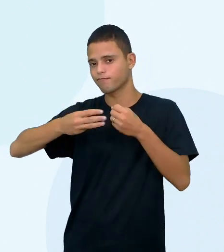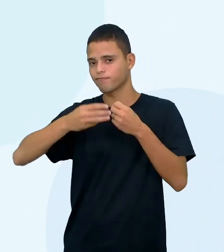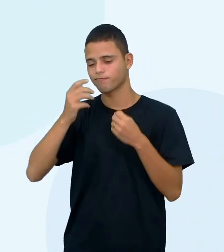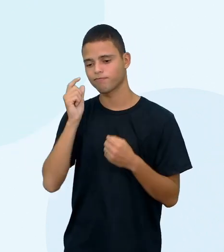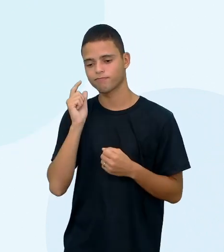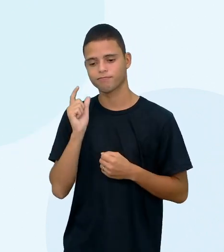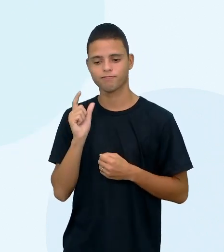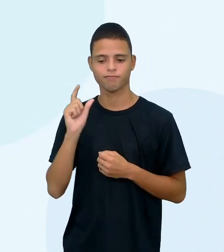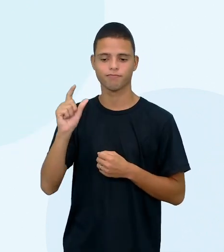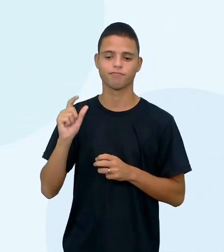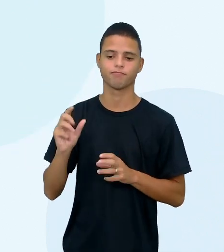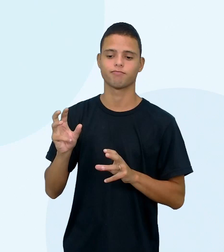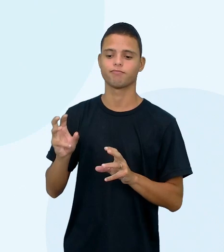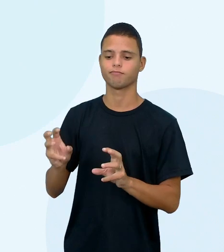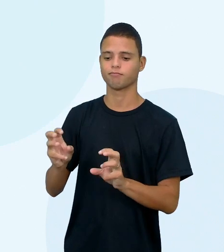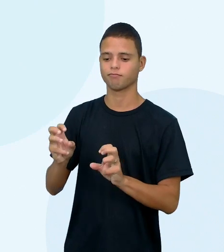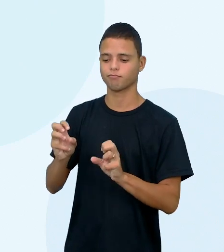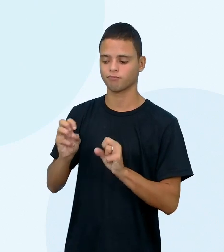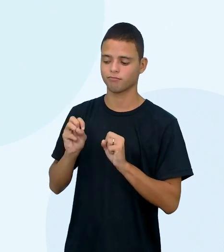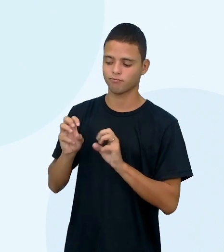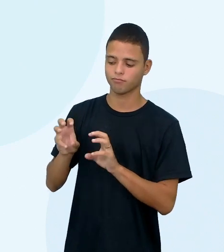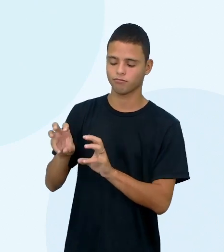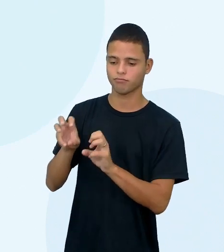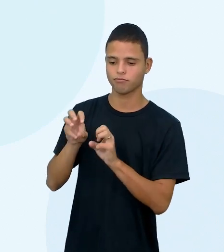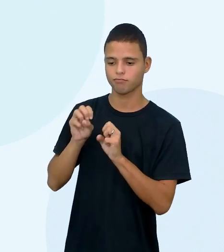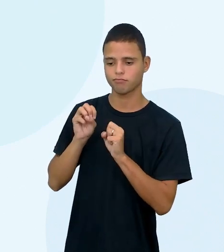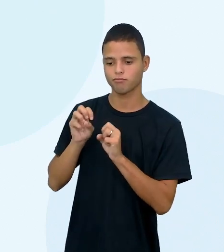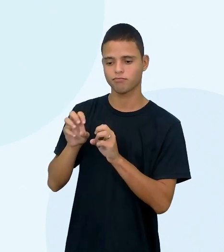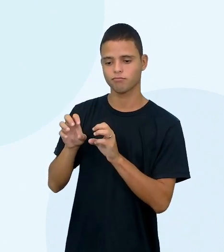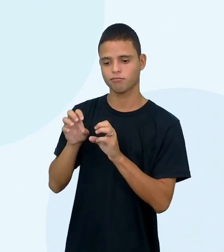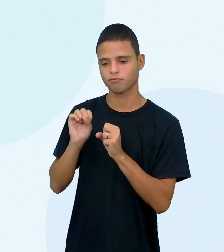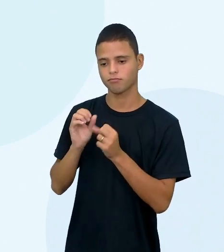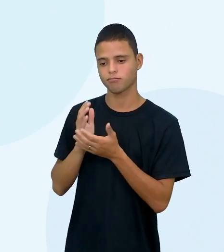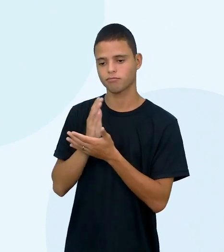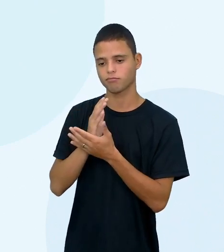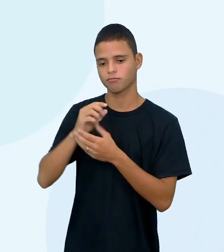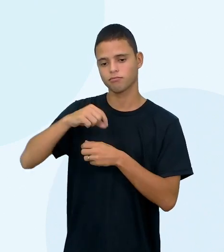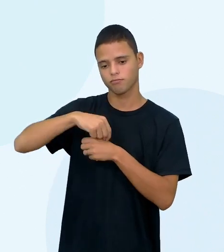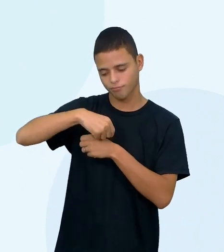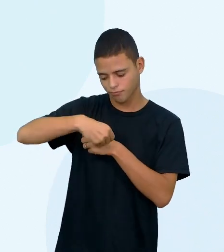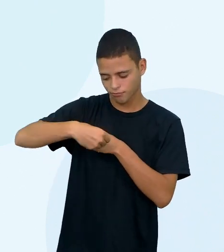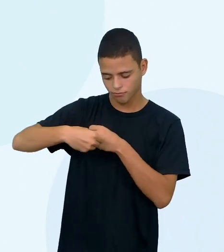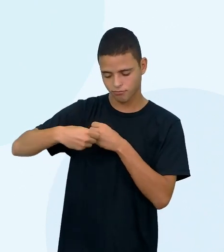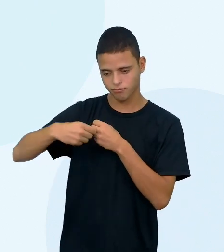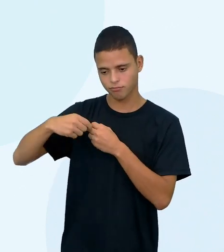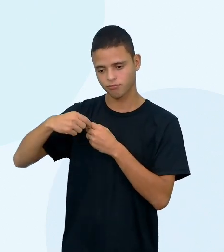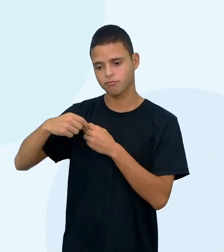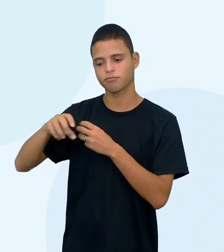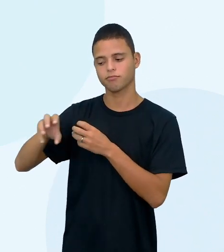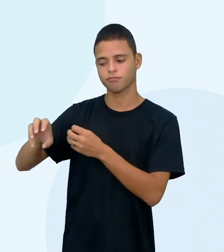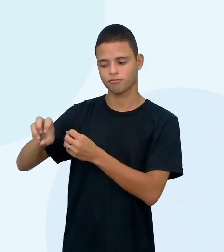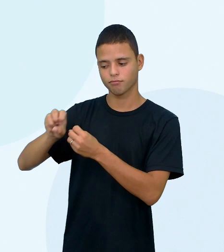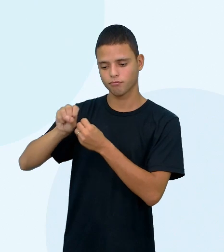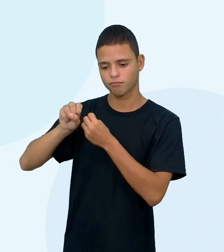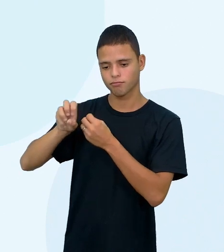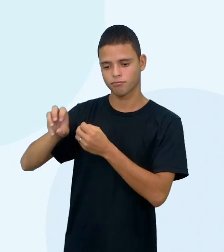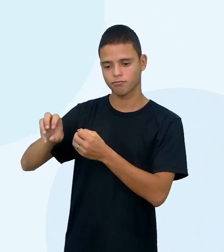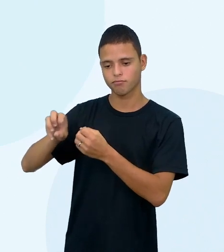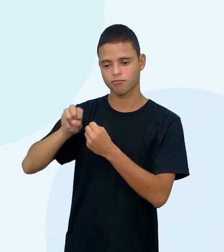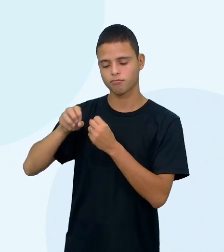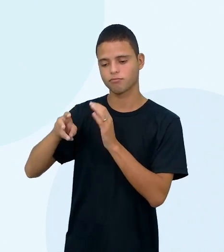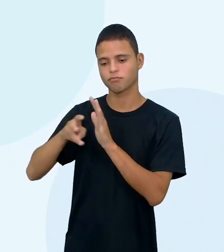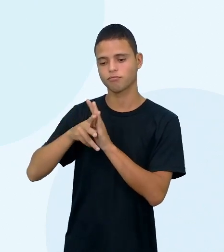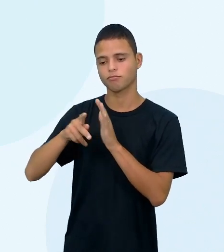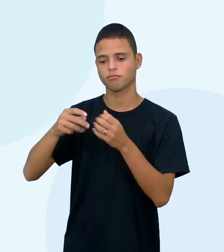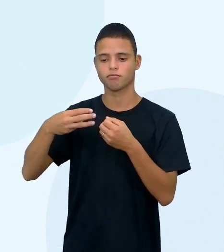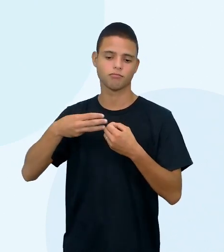consegue absorver esses nutrientes e essas moléculas menores, sendo então absorvido pela nossa célula